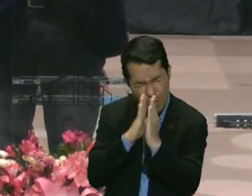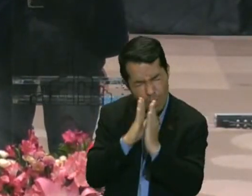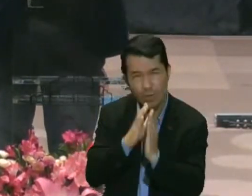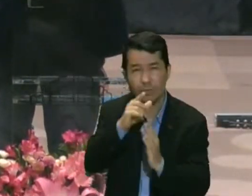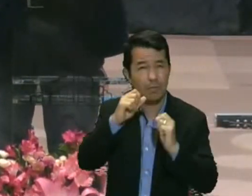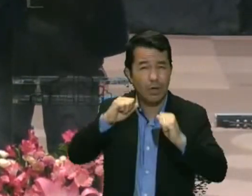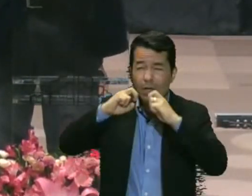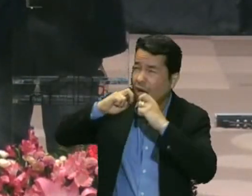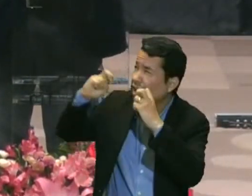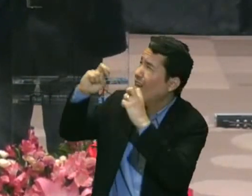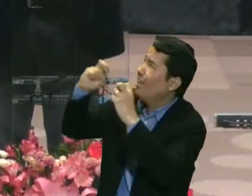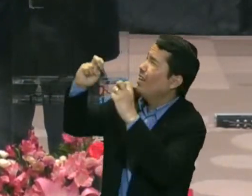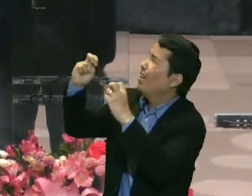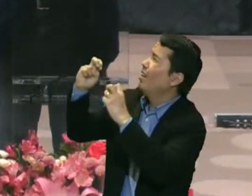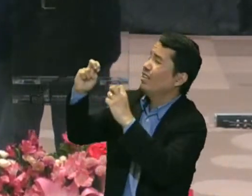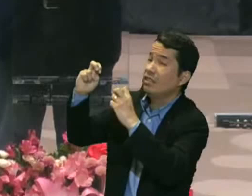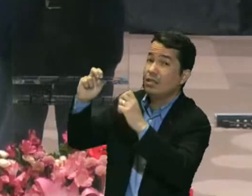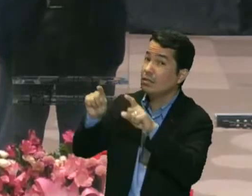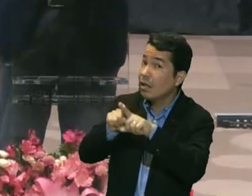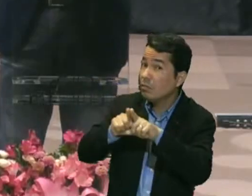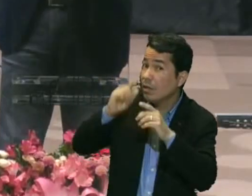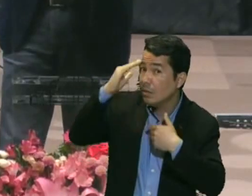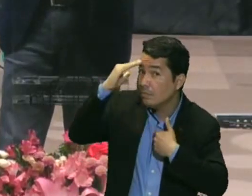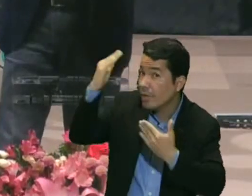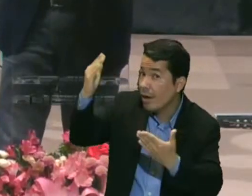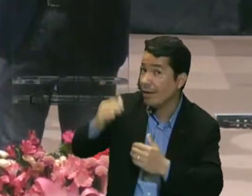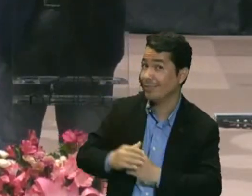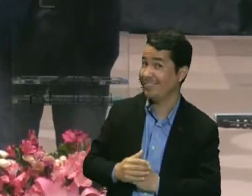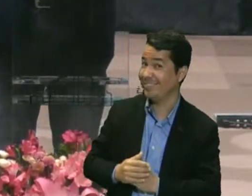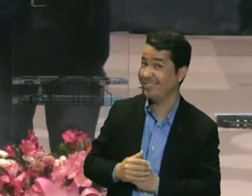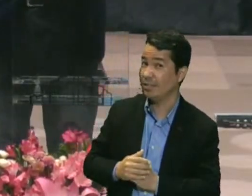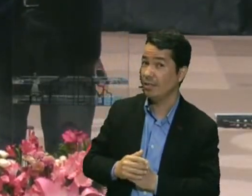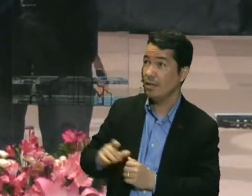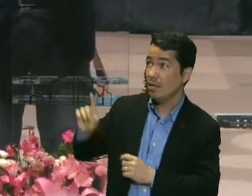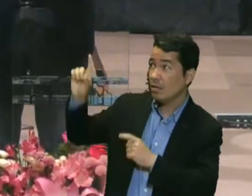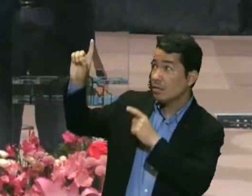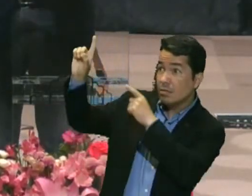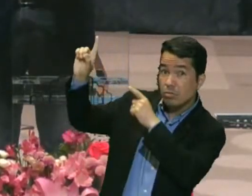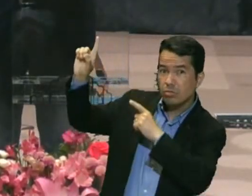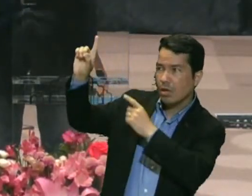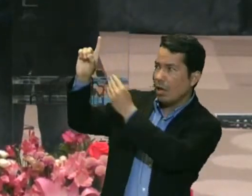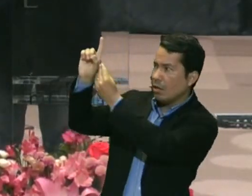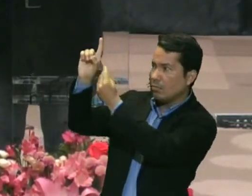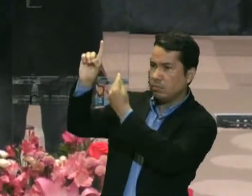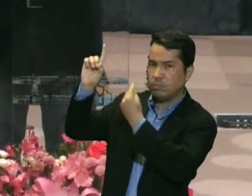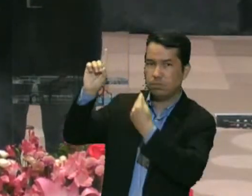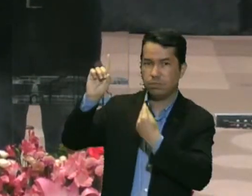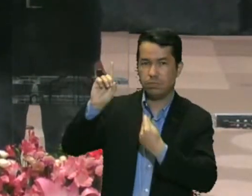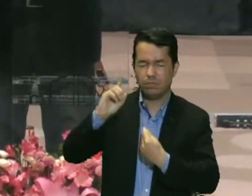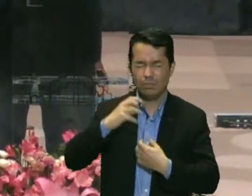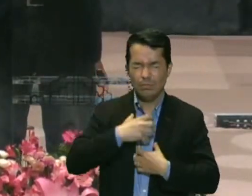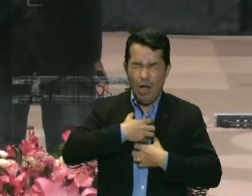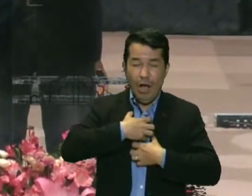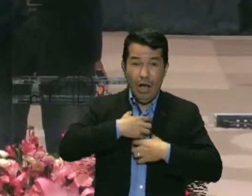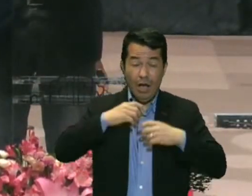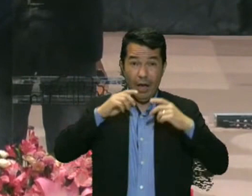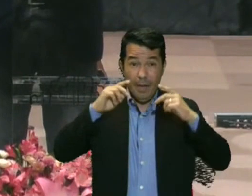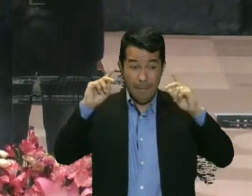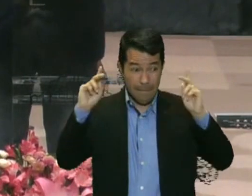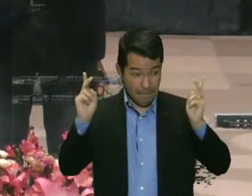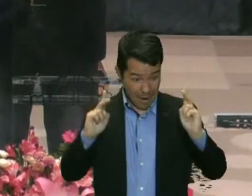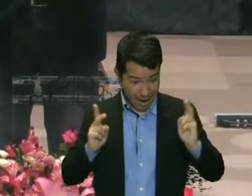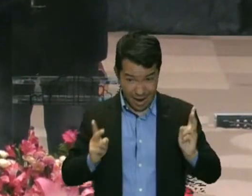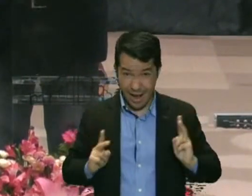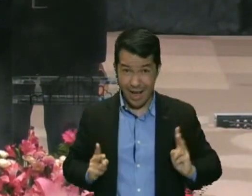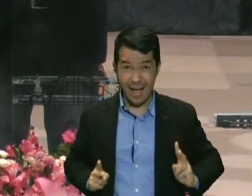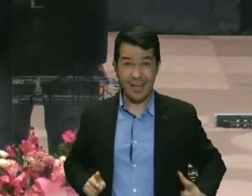graças. E a paz de Deus, que ultrapassa todo entendimento, guardará o vosso coração e os vossos